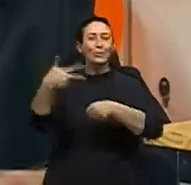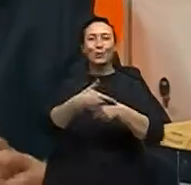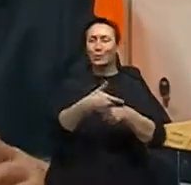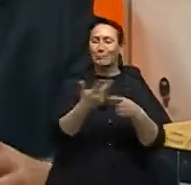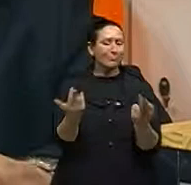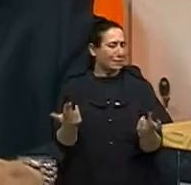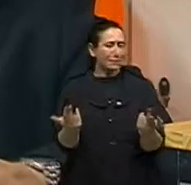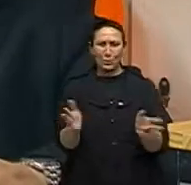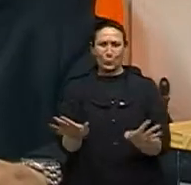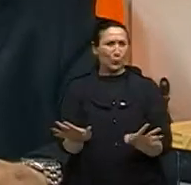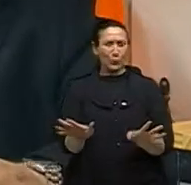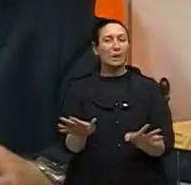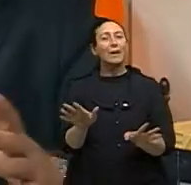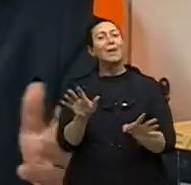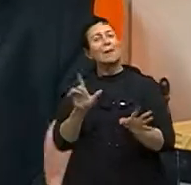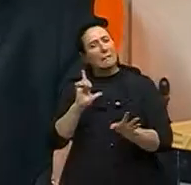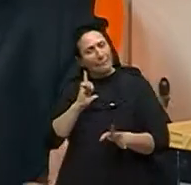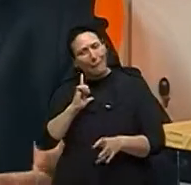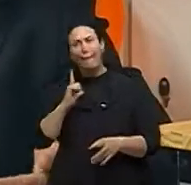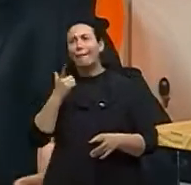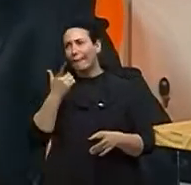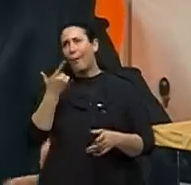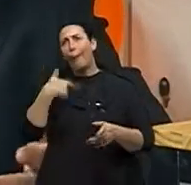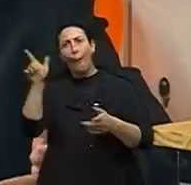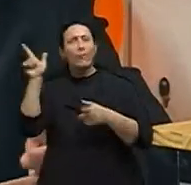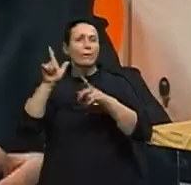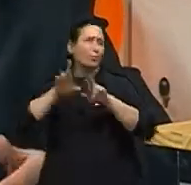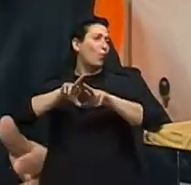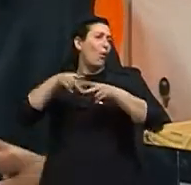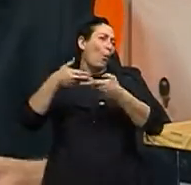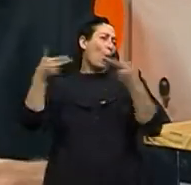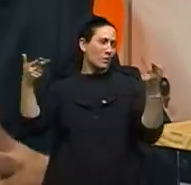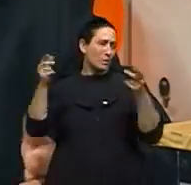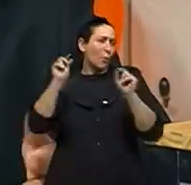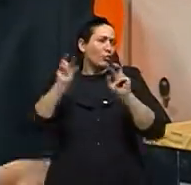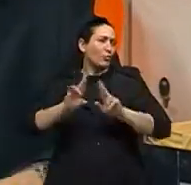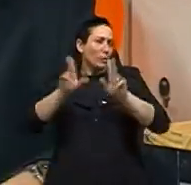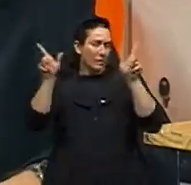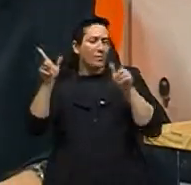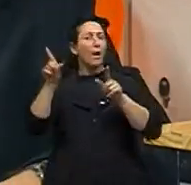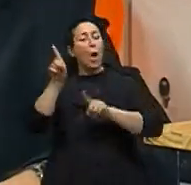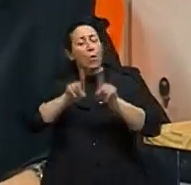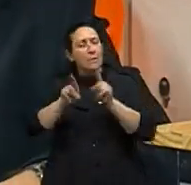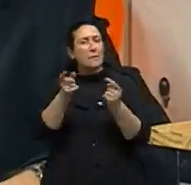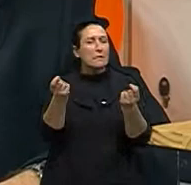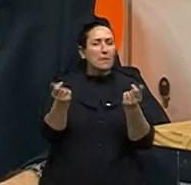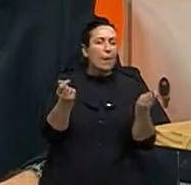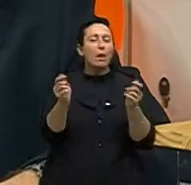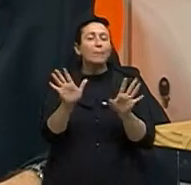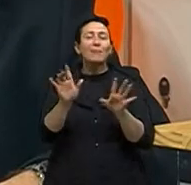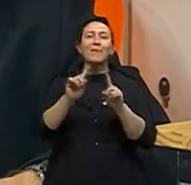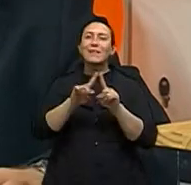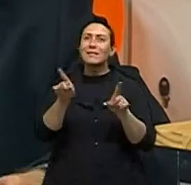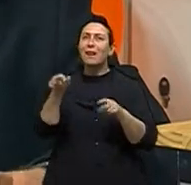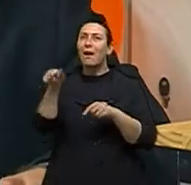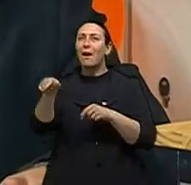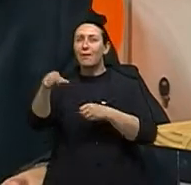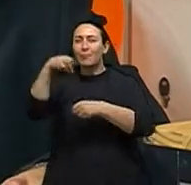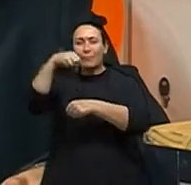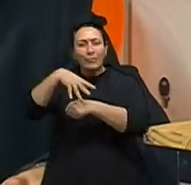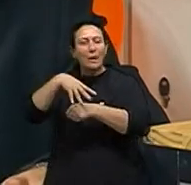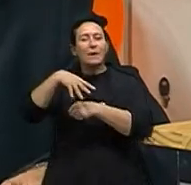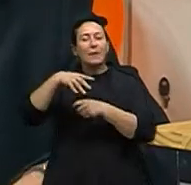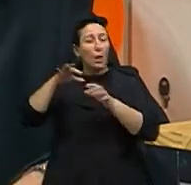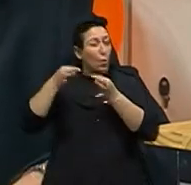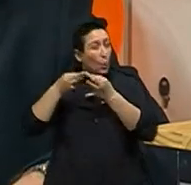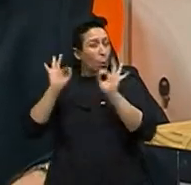Uhum Ela tem outros efeitos colaterais diferentes da cirurgia alguns semelhantes mas em termos